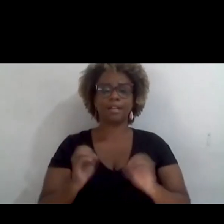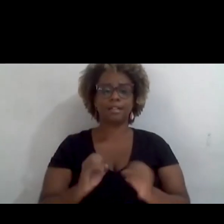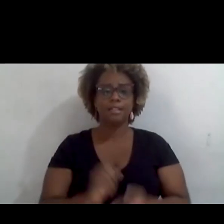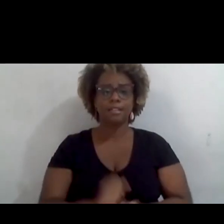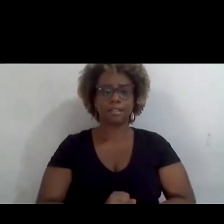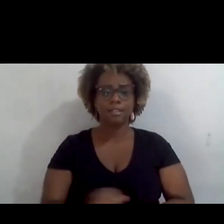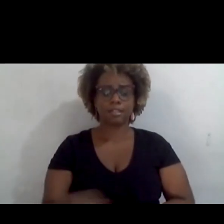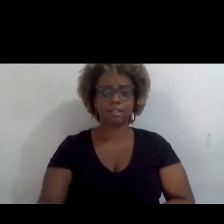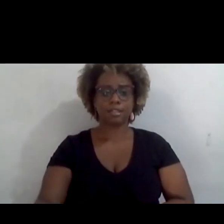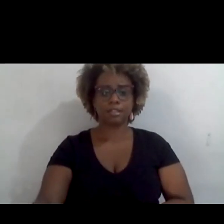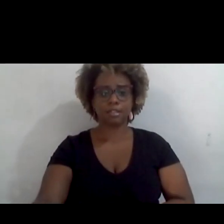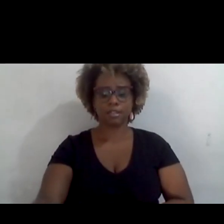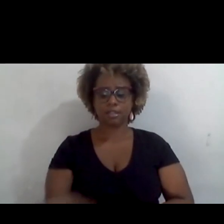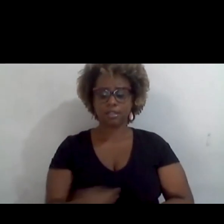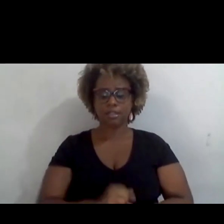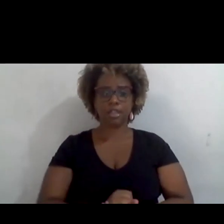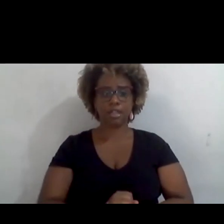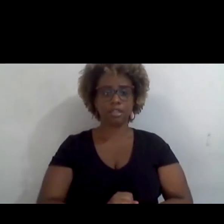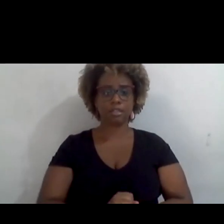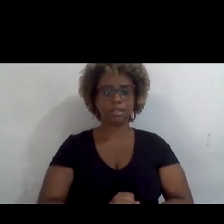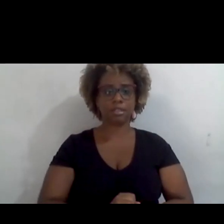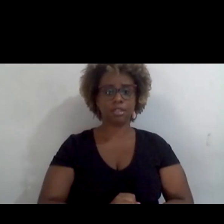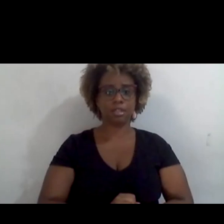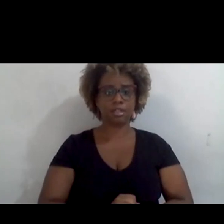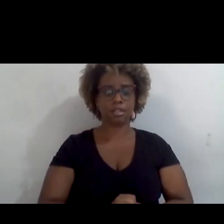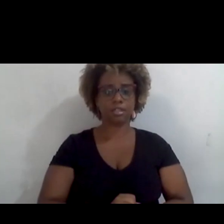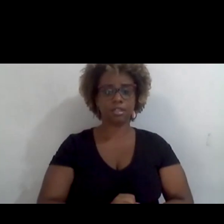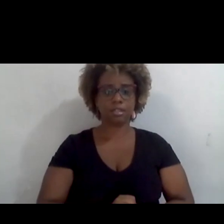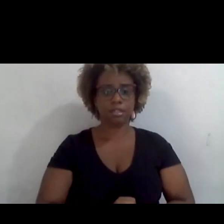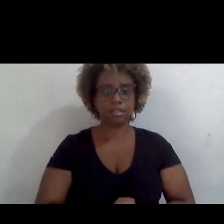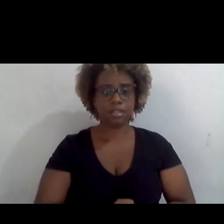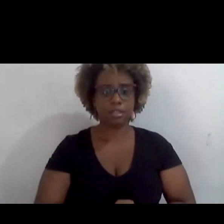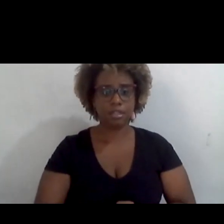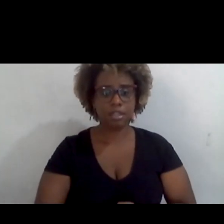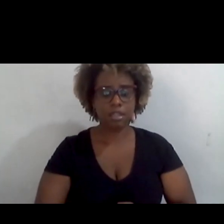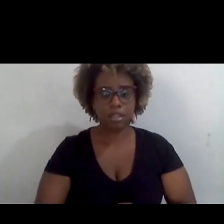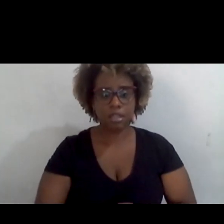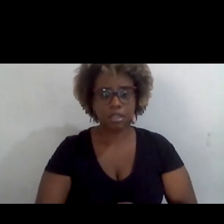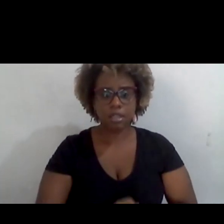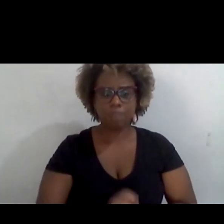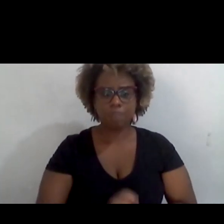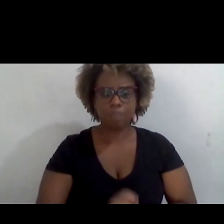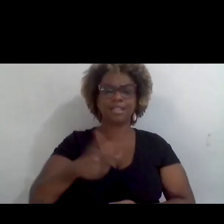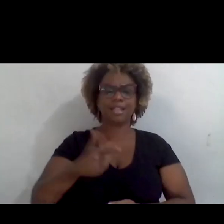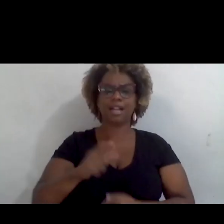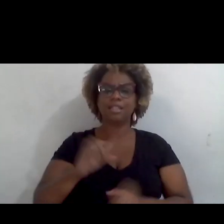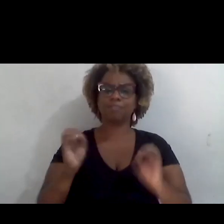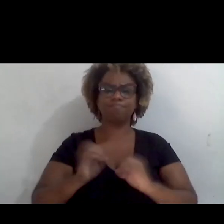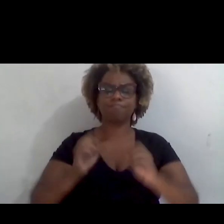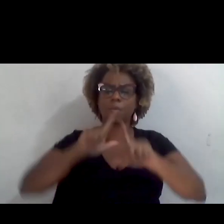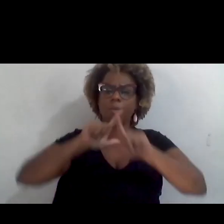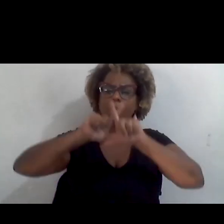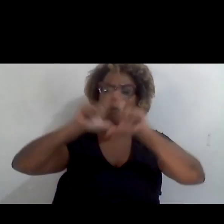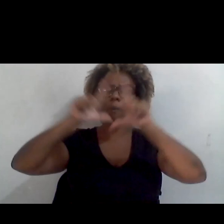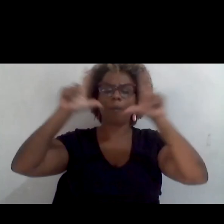para a cultura, entendeu? A gente não tem mais informações, não é mais transparente, nada continua, ninguém discute. Eu acho que a